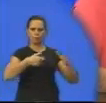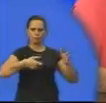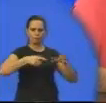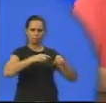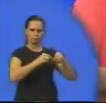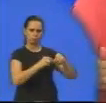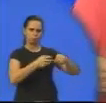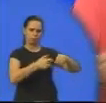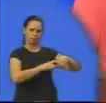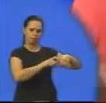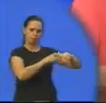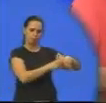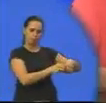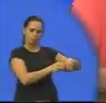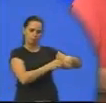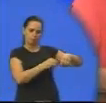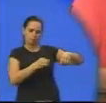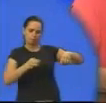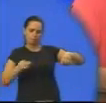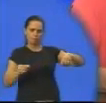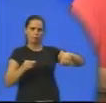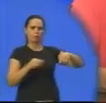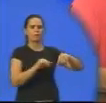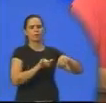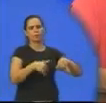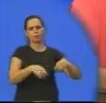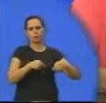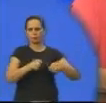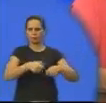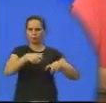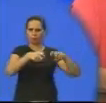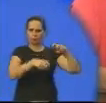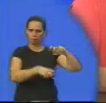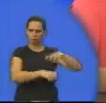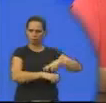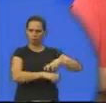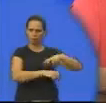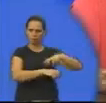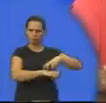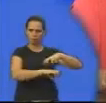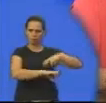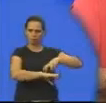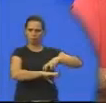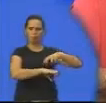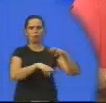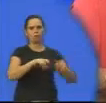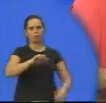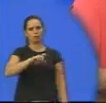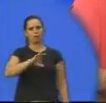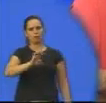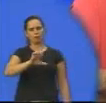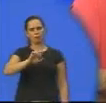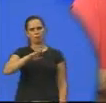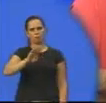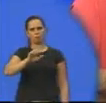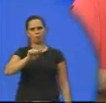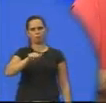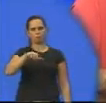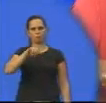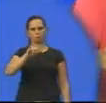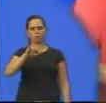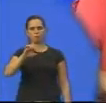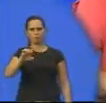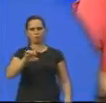fórceps, o parto induzido, o parto de cócoras, o parto Le Boyer e o parto